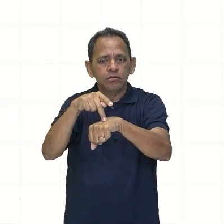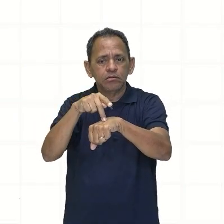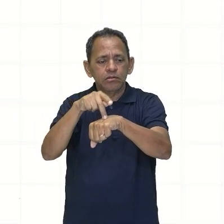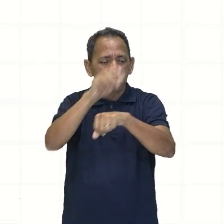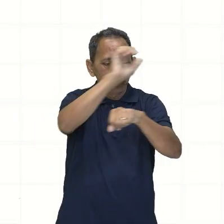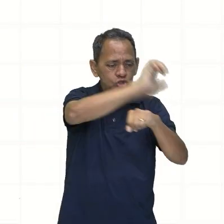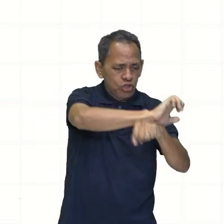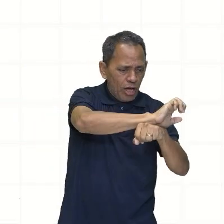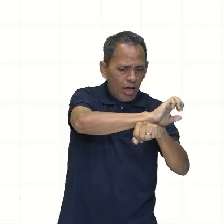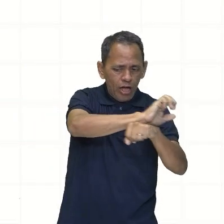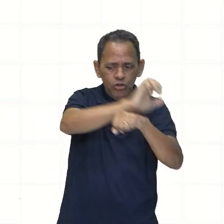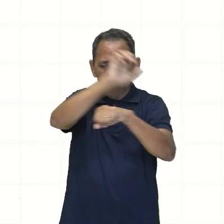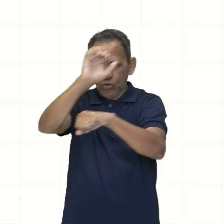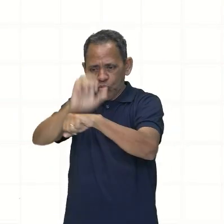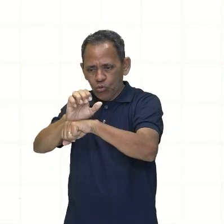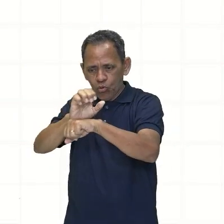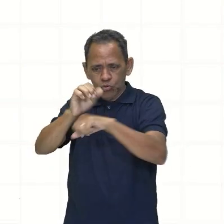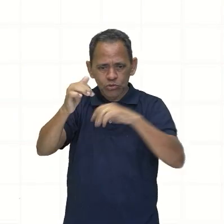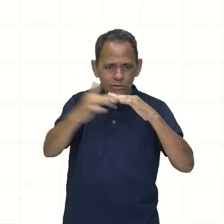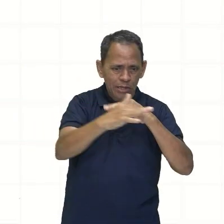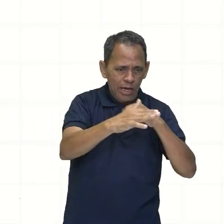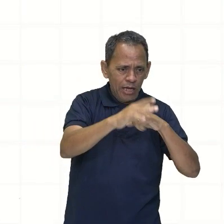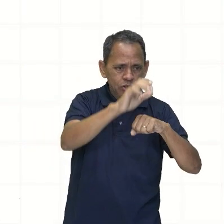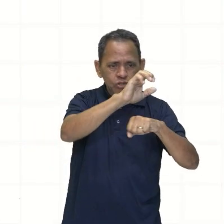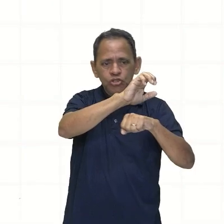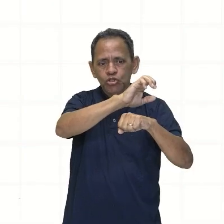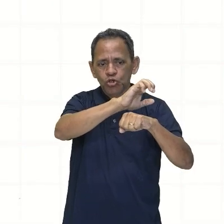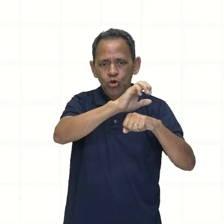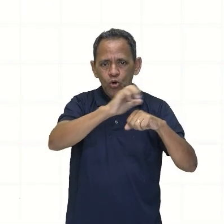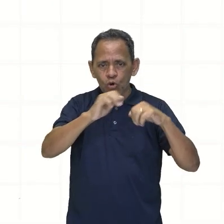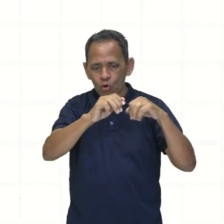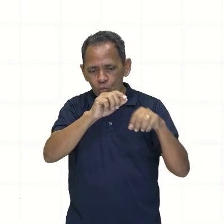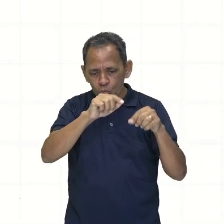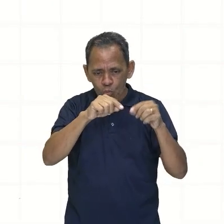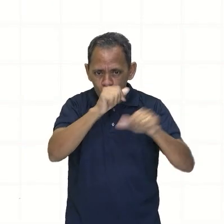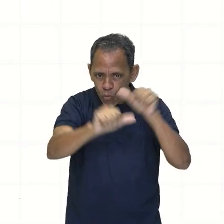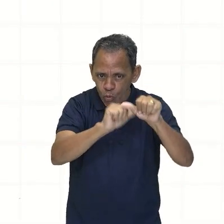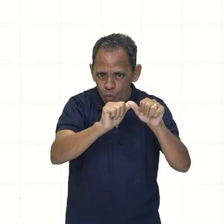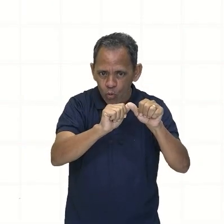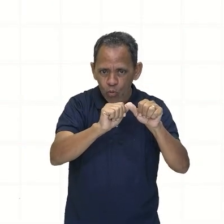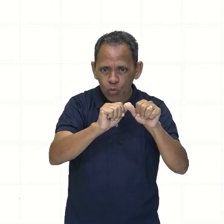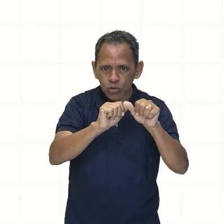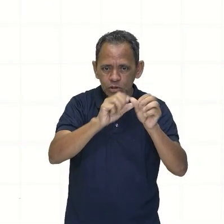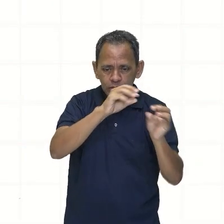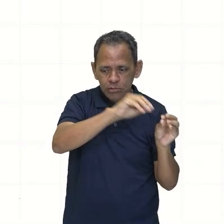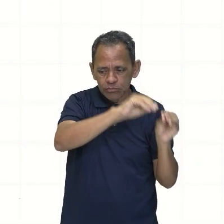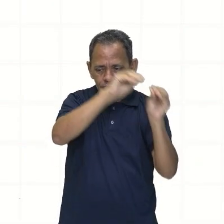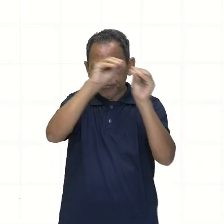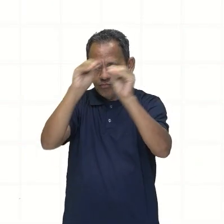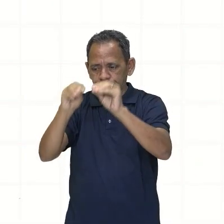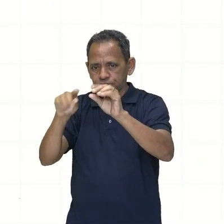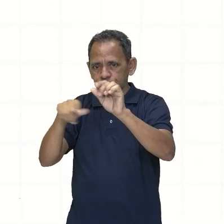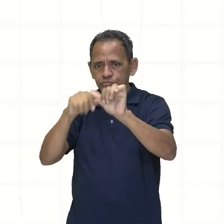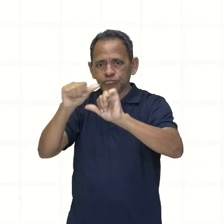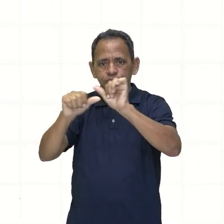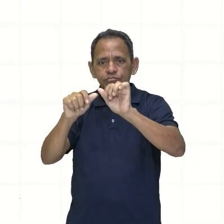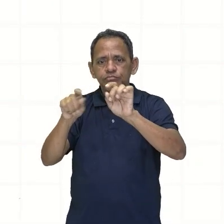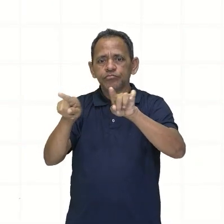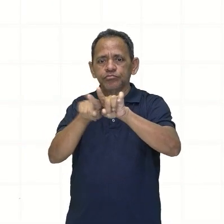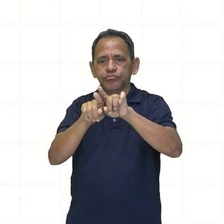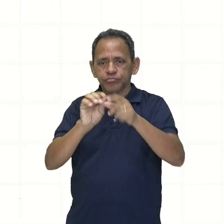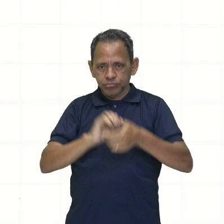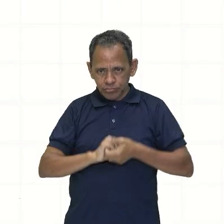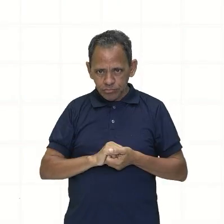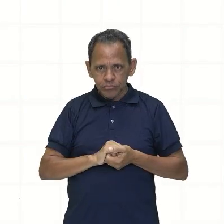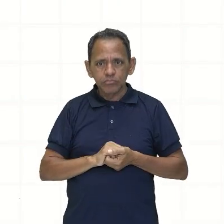outro, de uma cidade para outra, esse movimento ele é considerado um movimento migratório interno, pois está acontecendo ali na parte interna,